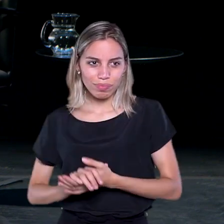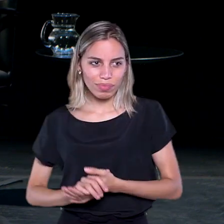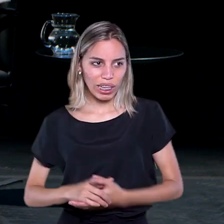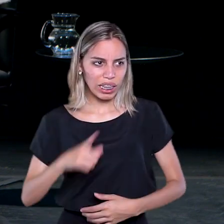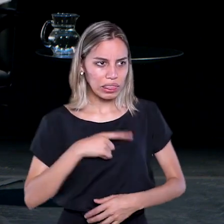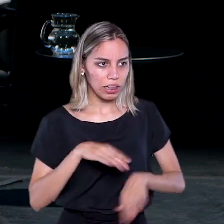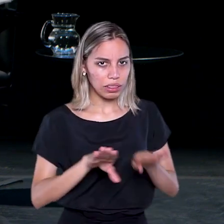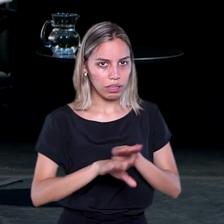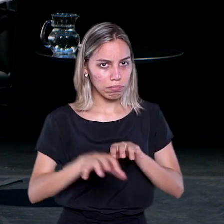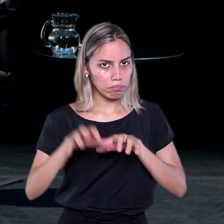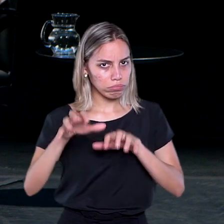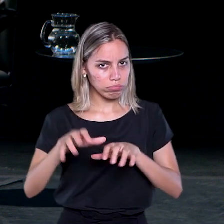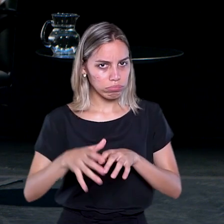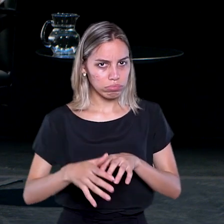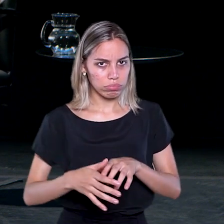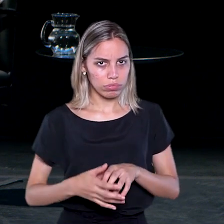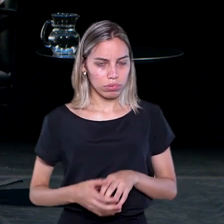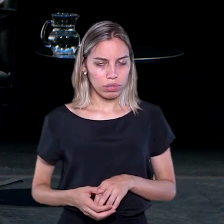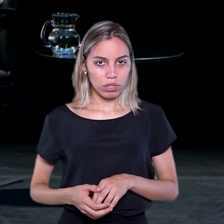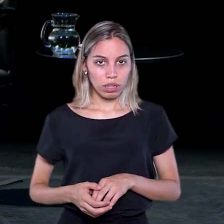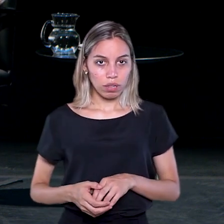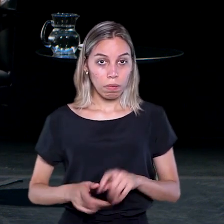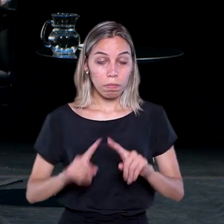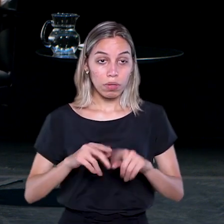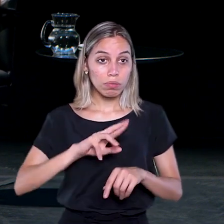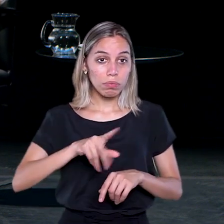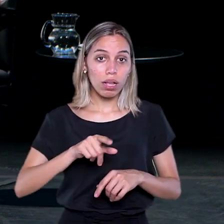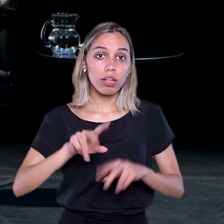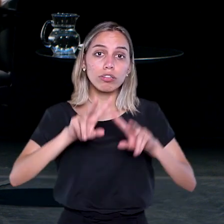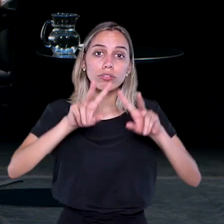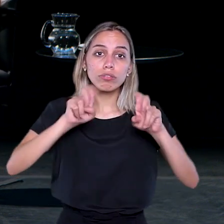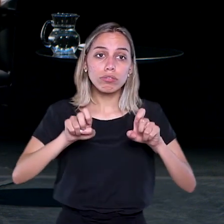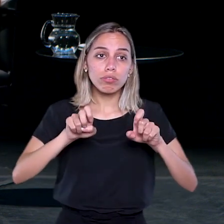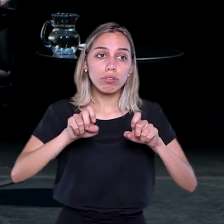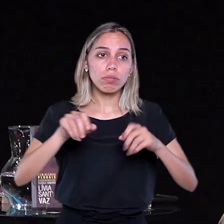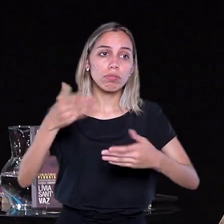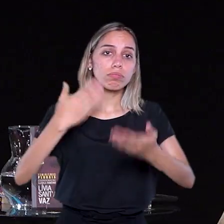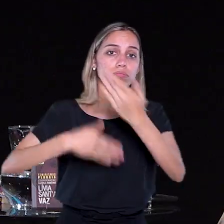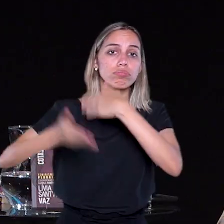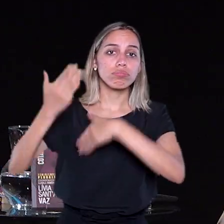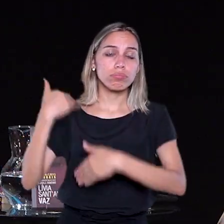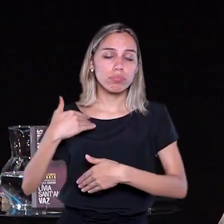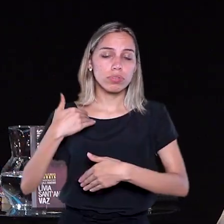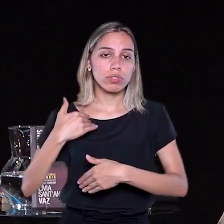lá, zumbi. Lá atrás, né? Pois, não é sobre sua ascendência. Se o objetivo da política